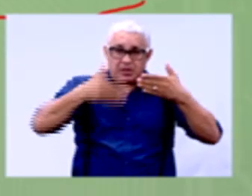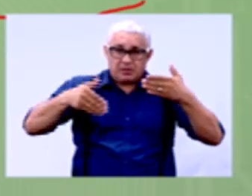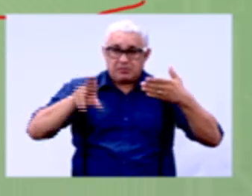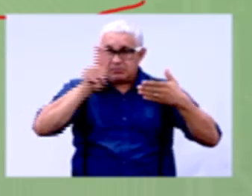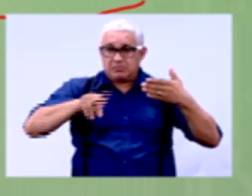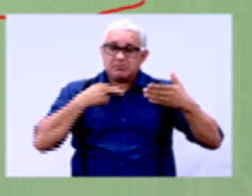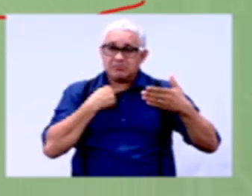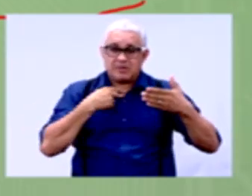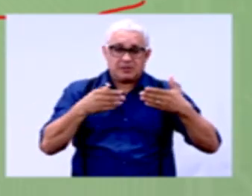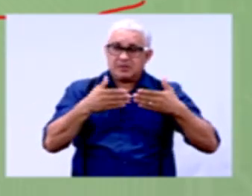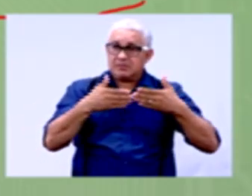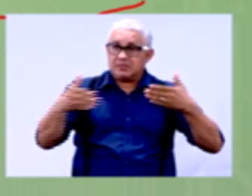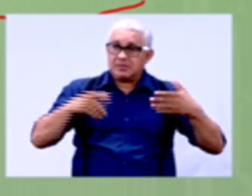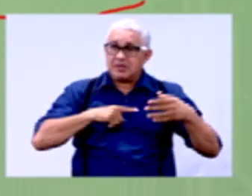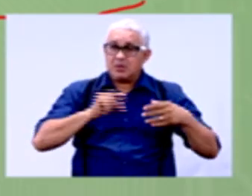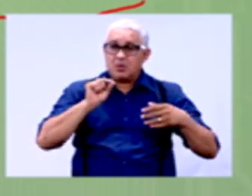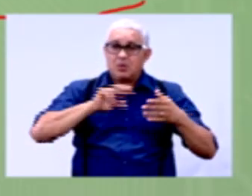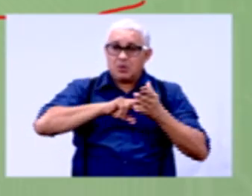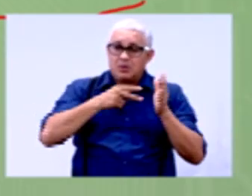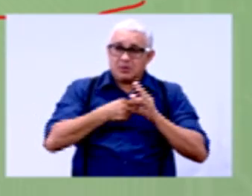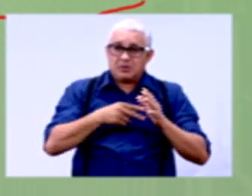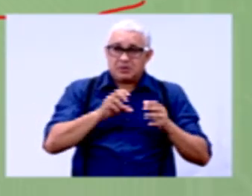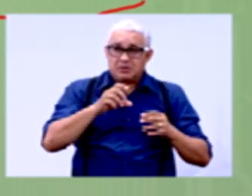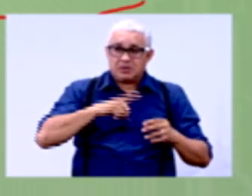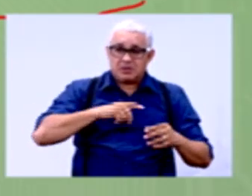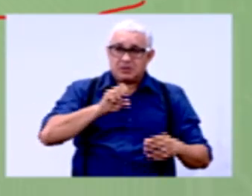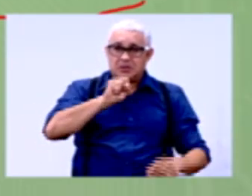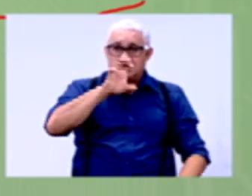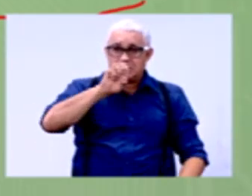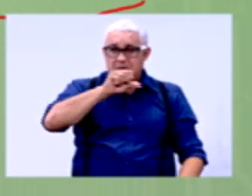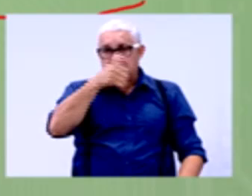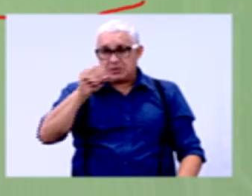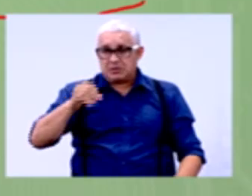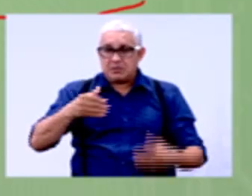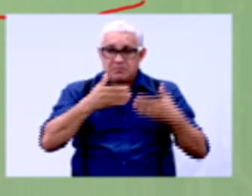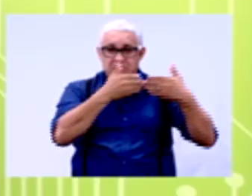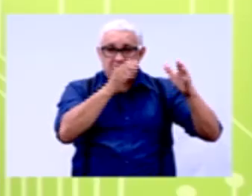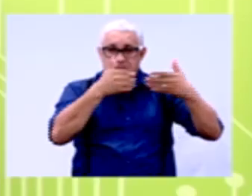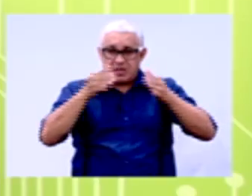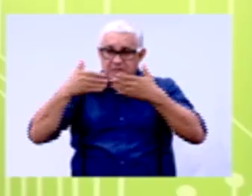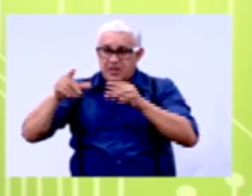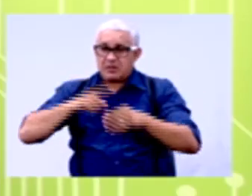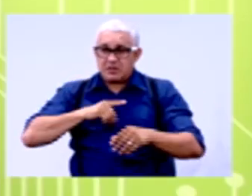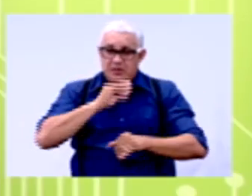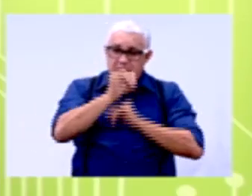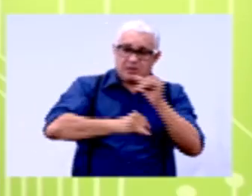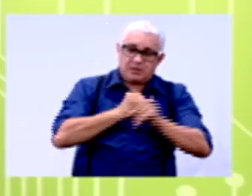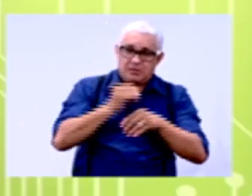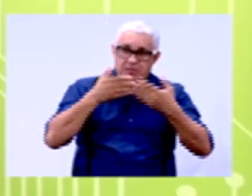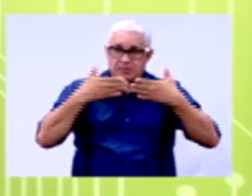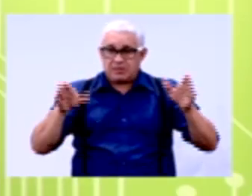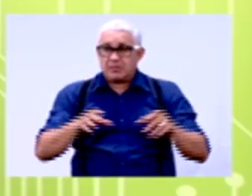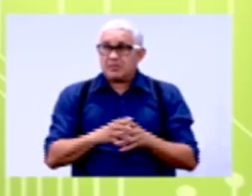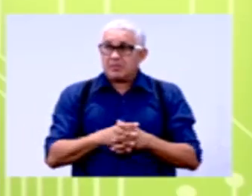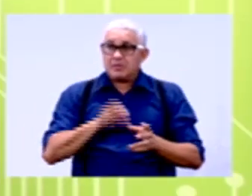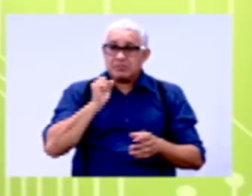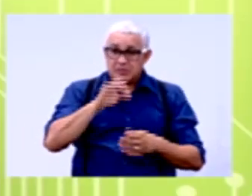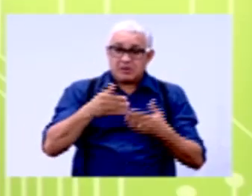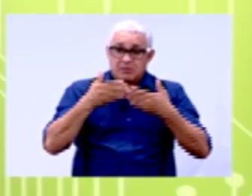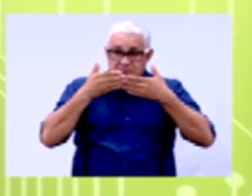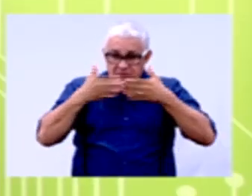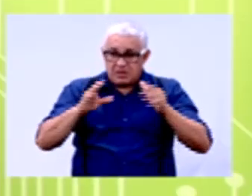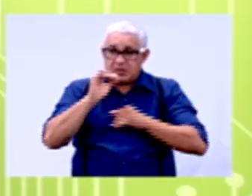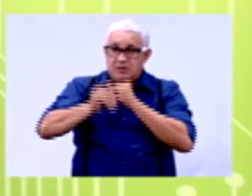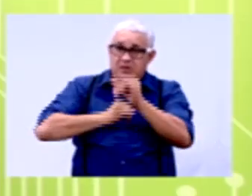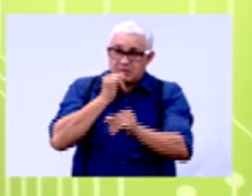dizer o quê? Que nós temos aí as sessões abertas, certo? Nós temos um navegador aberto, e aí se abrir um navegador,